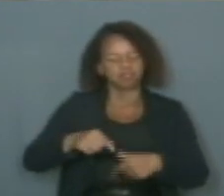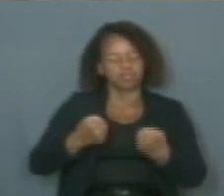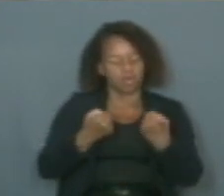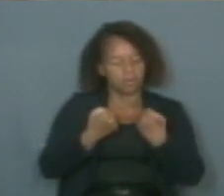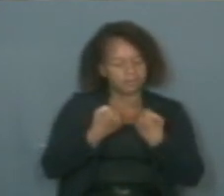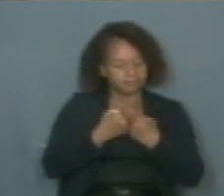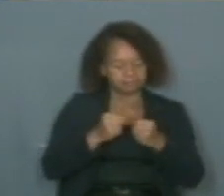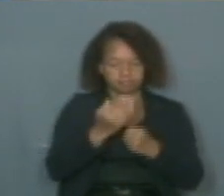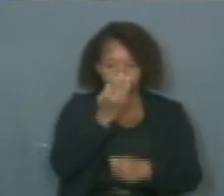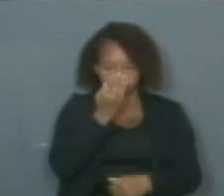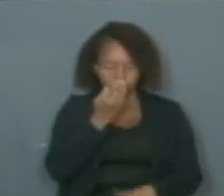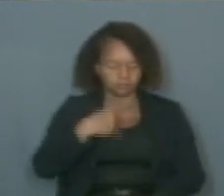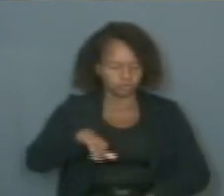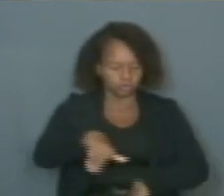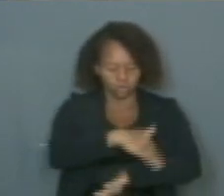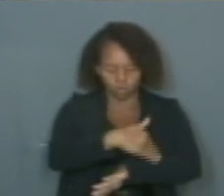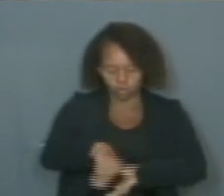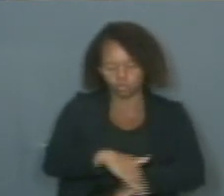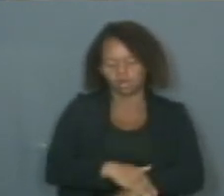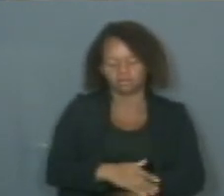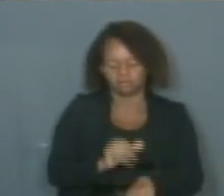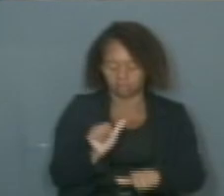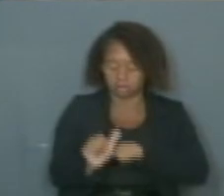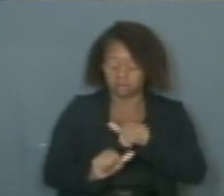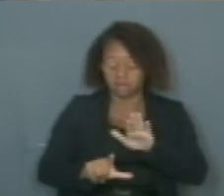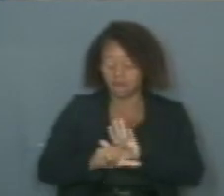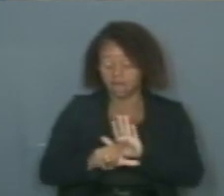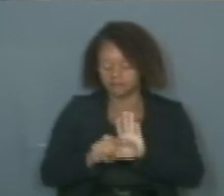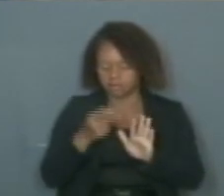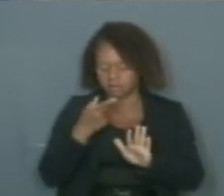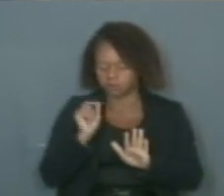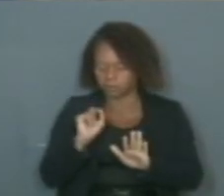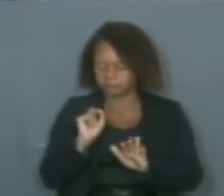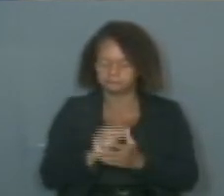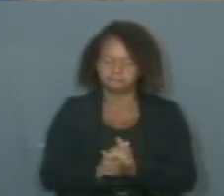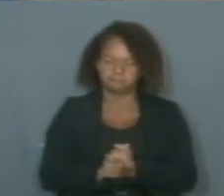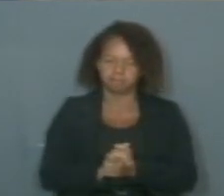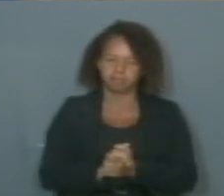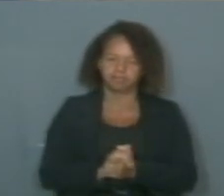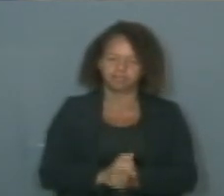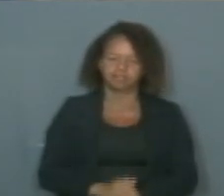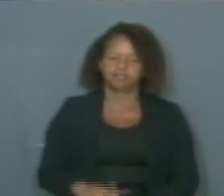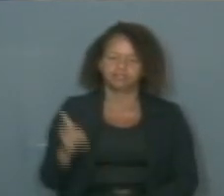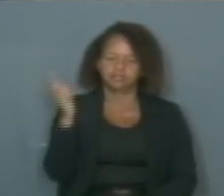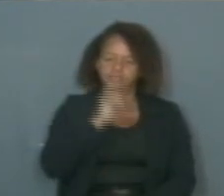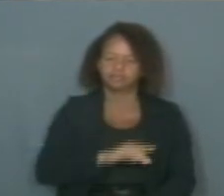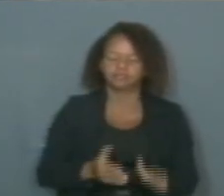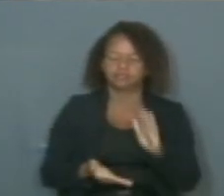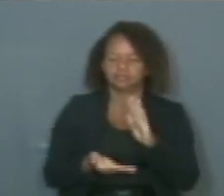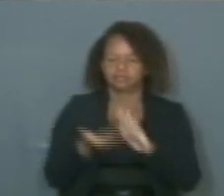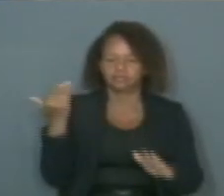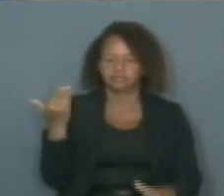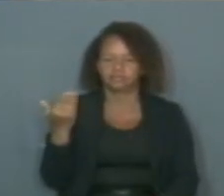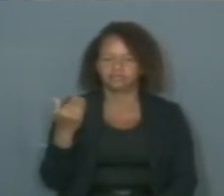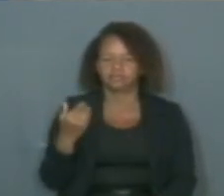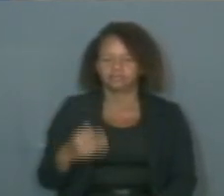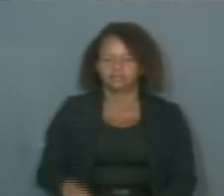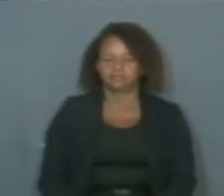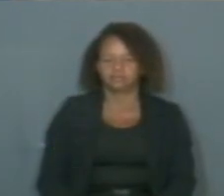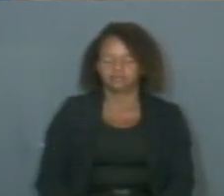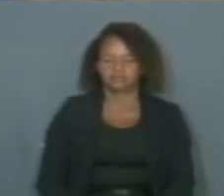ruas. E falando de mudança de lei, conseguimos também a isenção